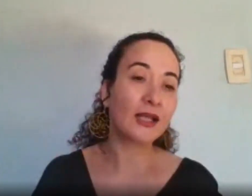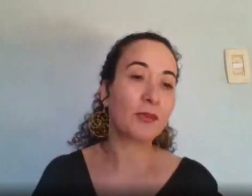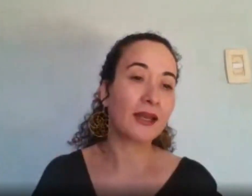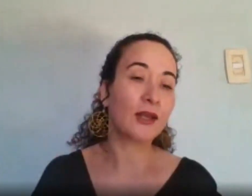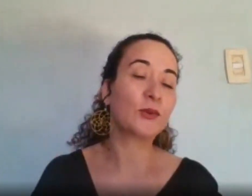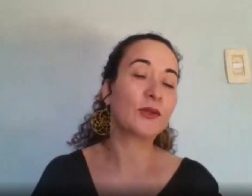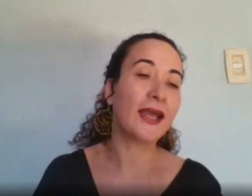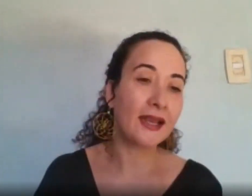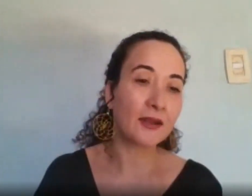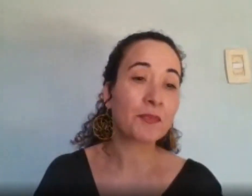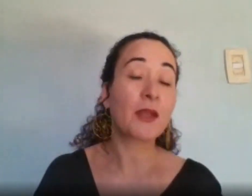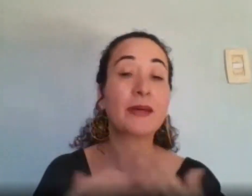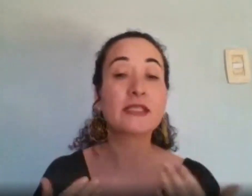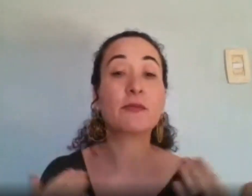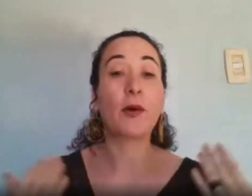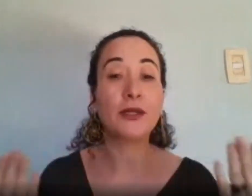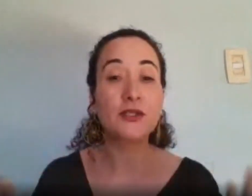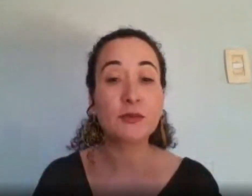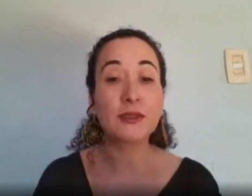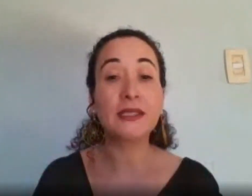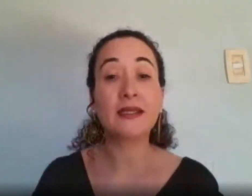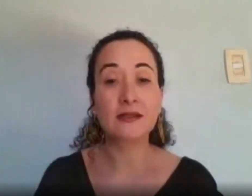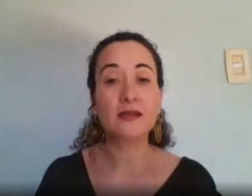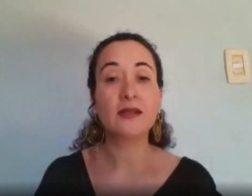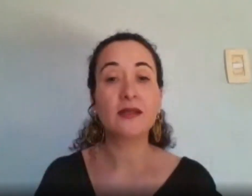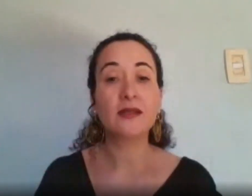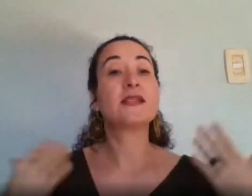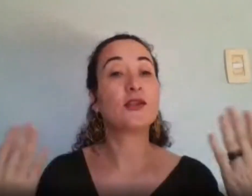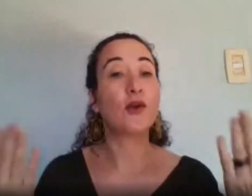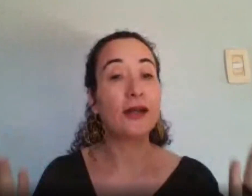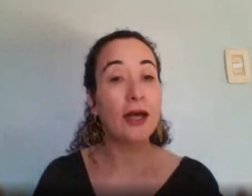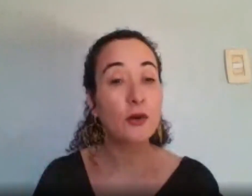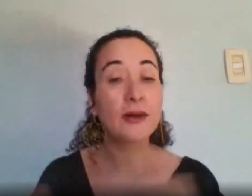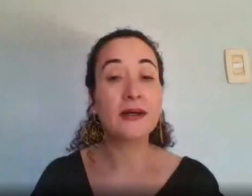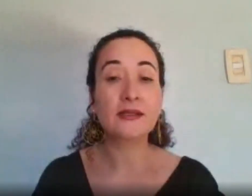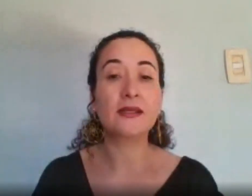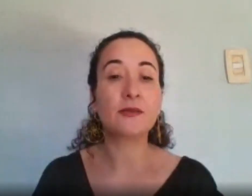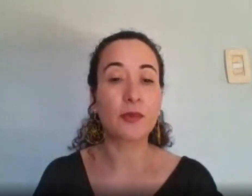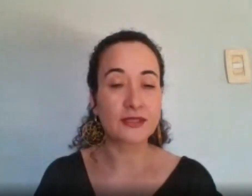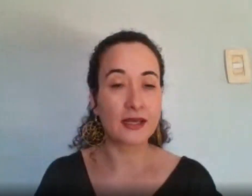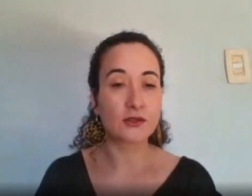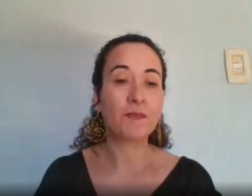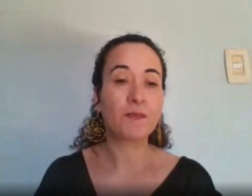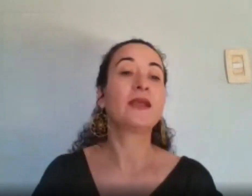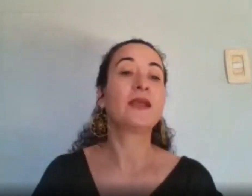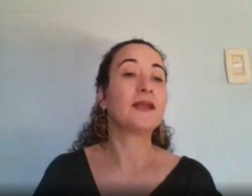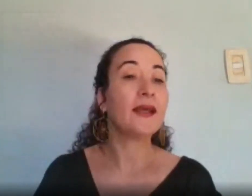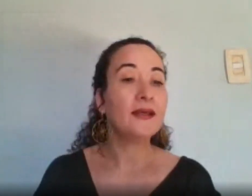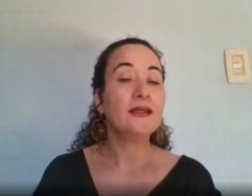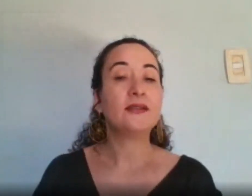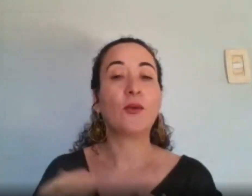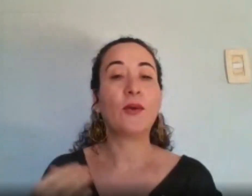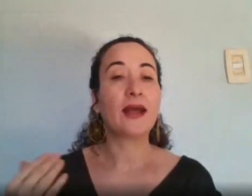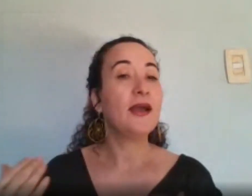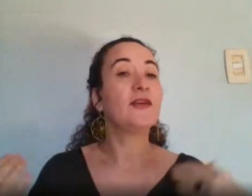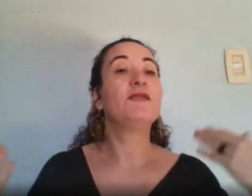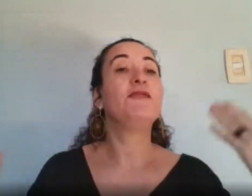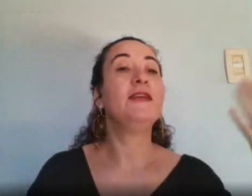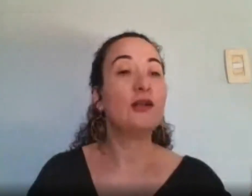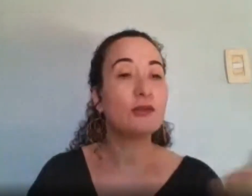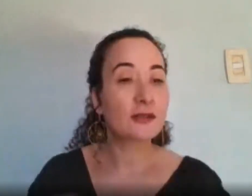bem falado pela aluna Elia, principalmente as meninas que se tornaram mães nesse processo, né? Então,